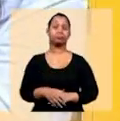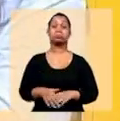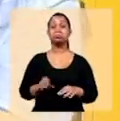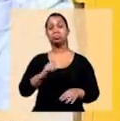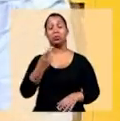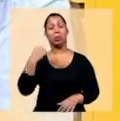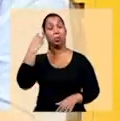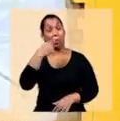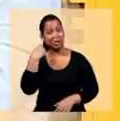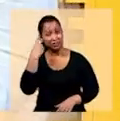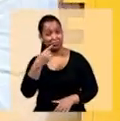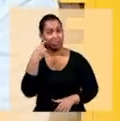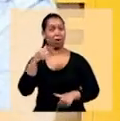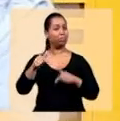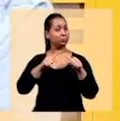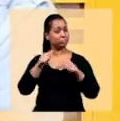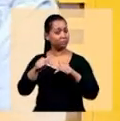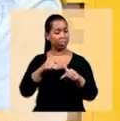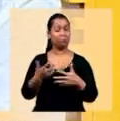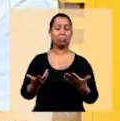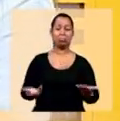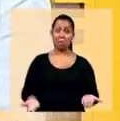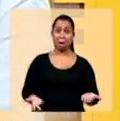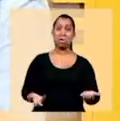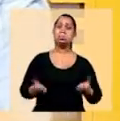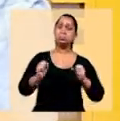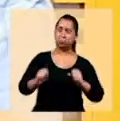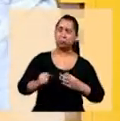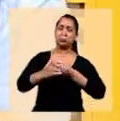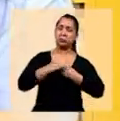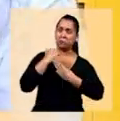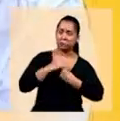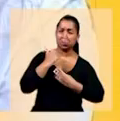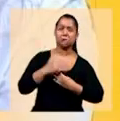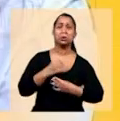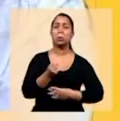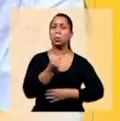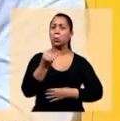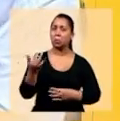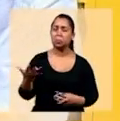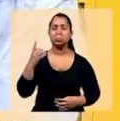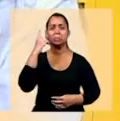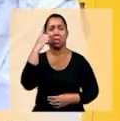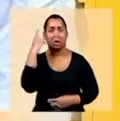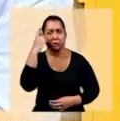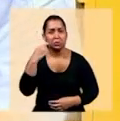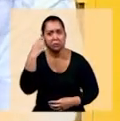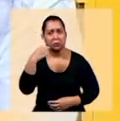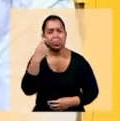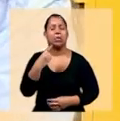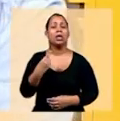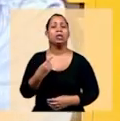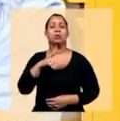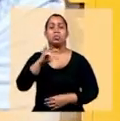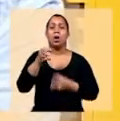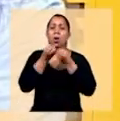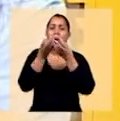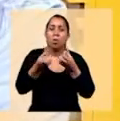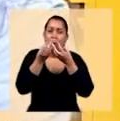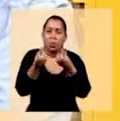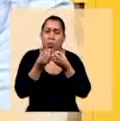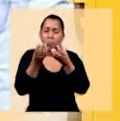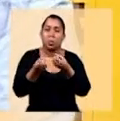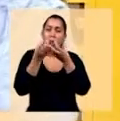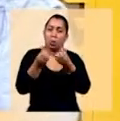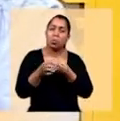na cidade, ou um advogado trabalhista, pedir uma orientação. Tem muitos aí que, às vezes, acabam até abrindo essa